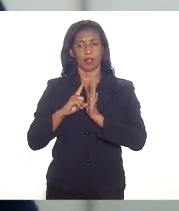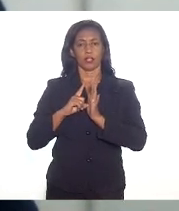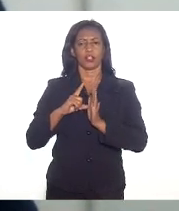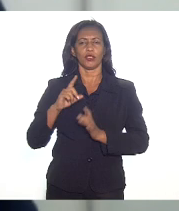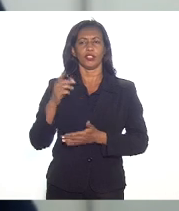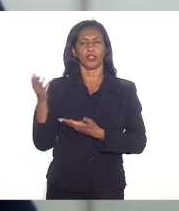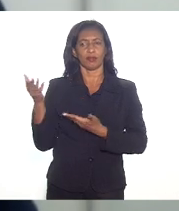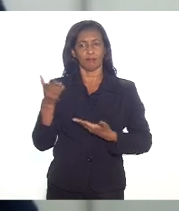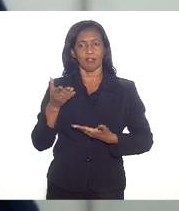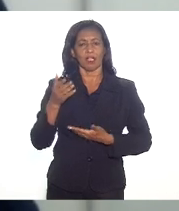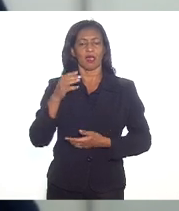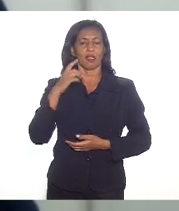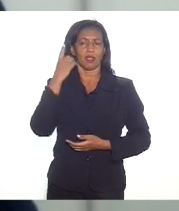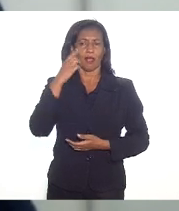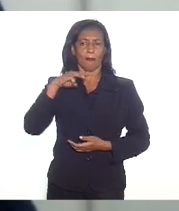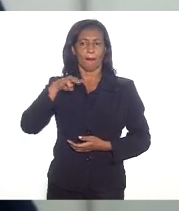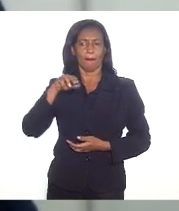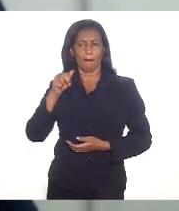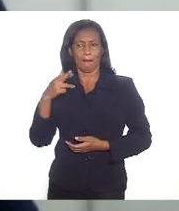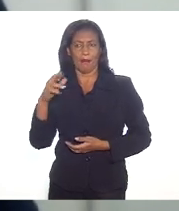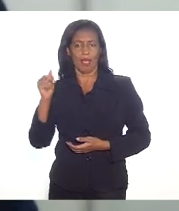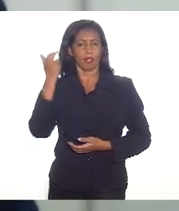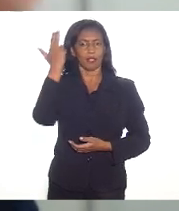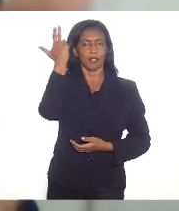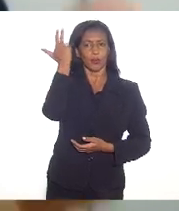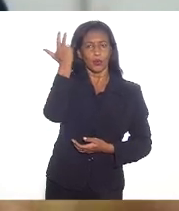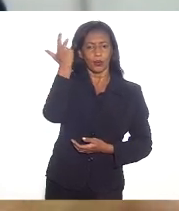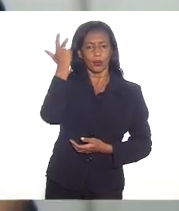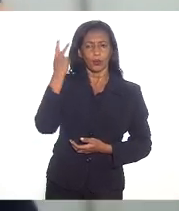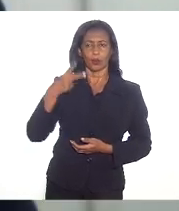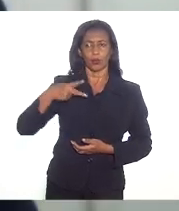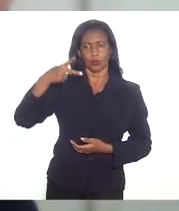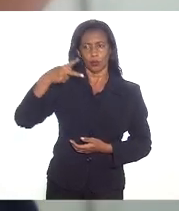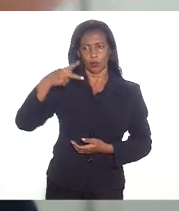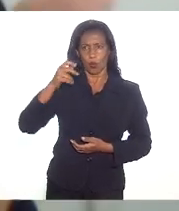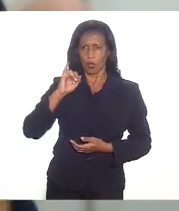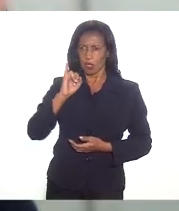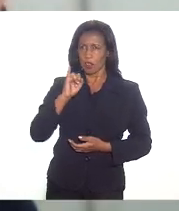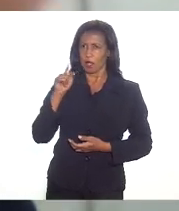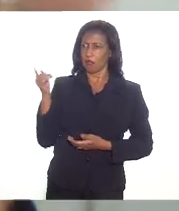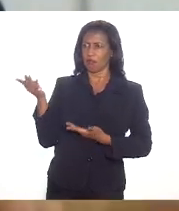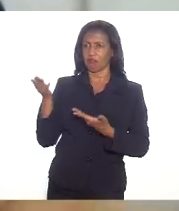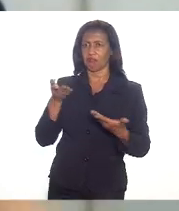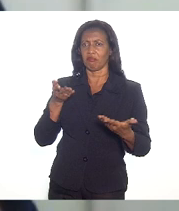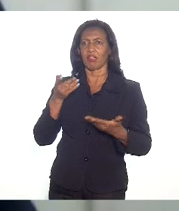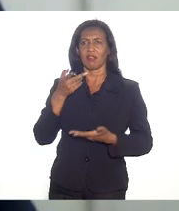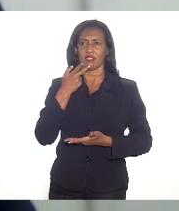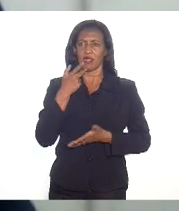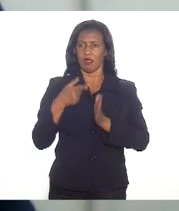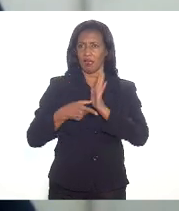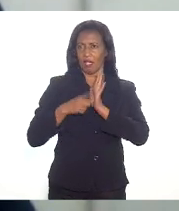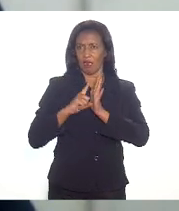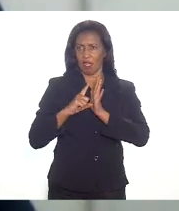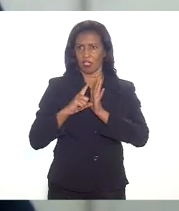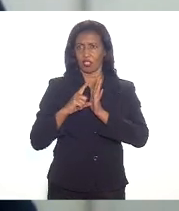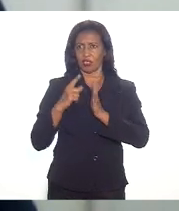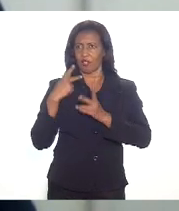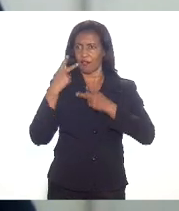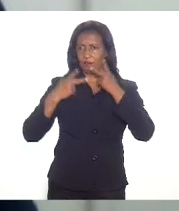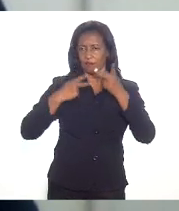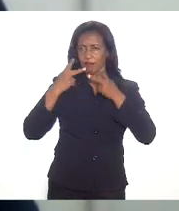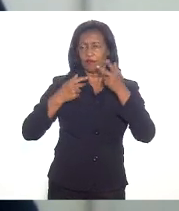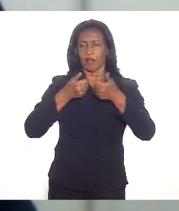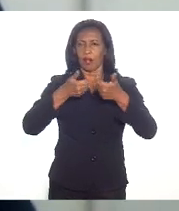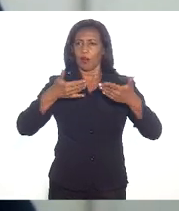Marta Rocha e Eliomar Coelho, se desejam fazer alguma preliminar antes da exposição